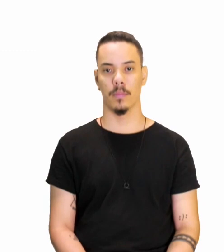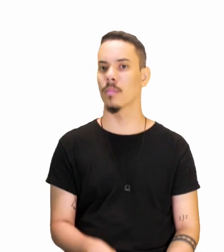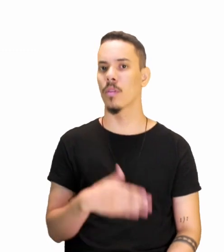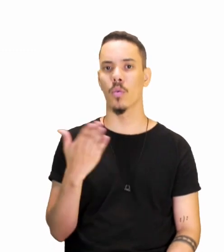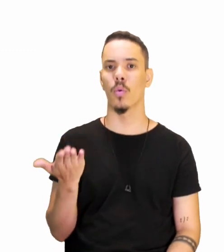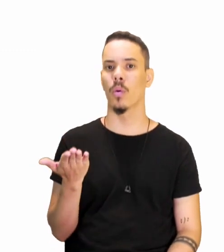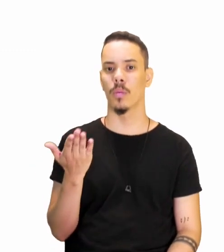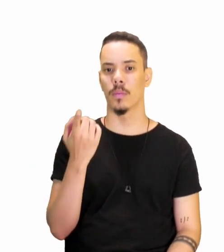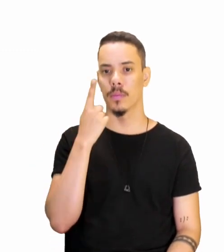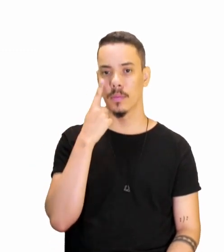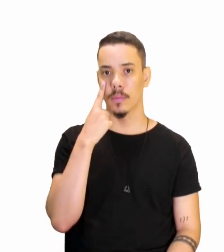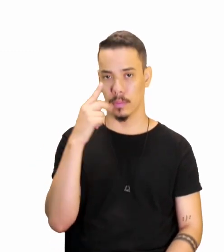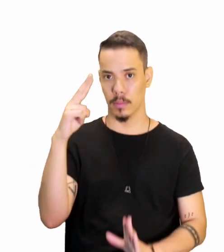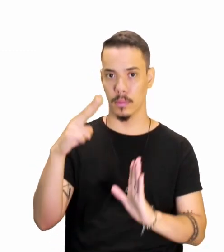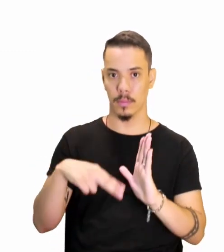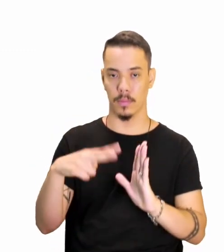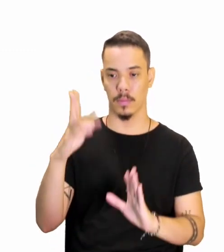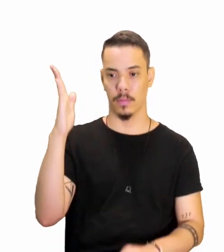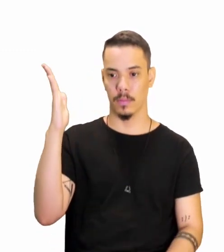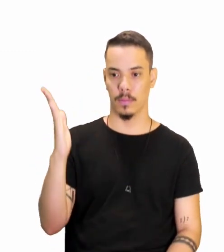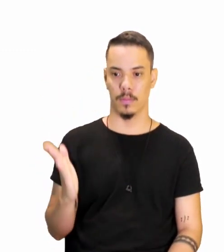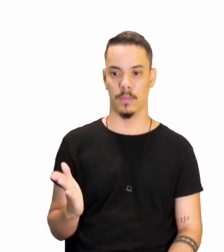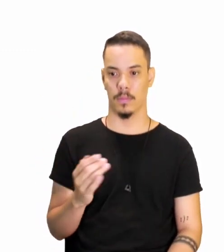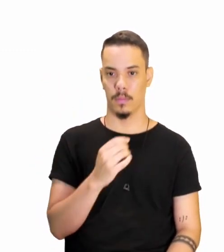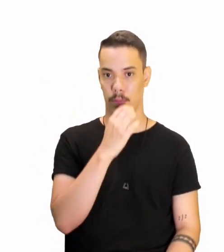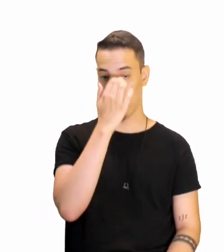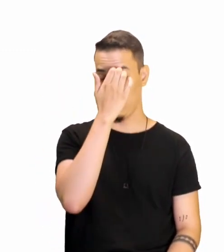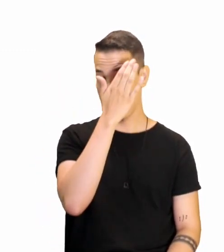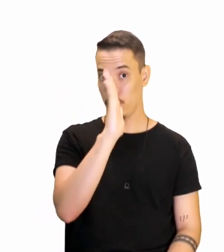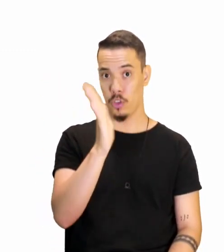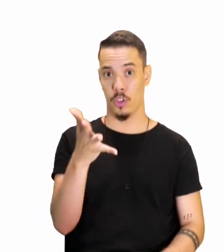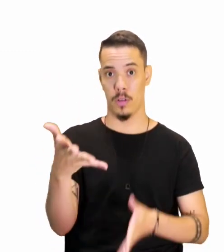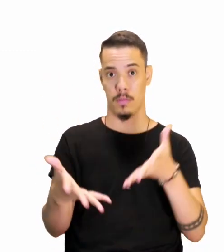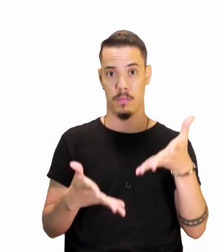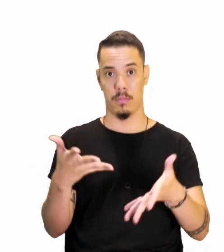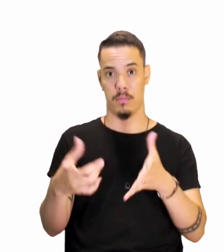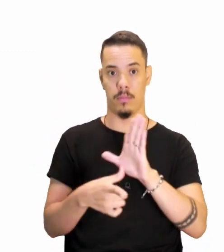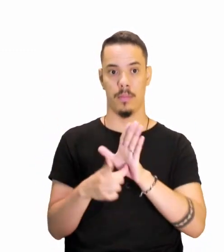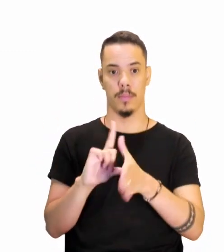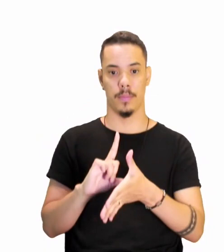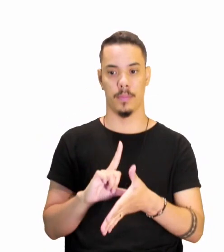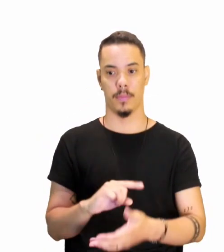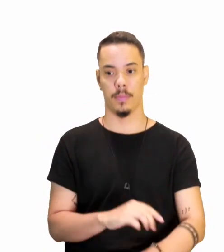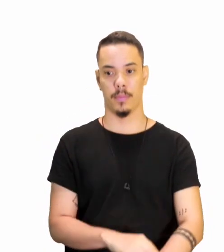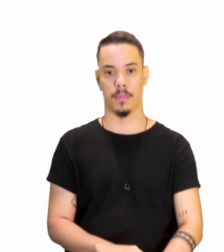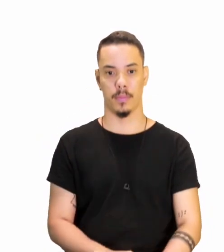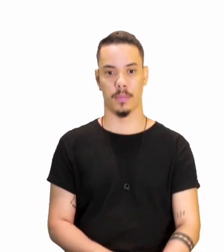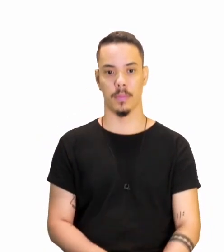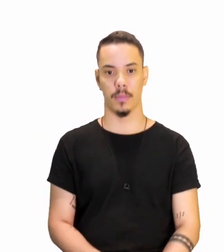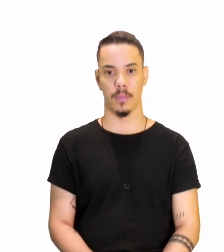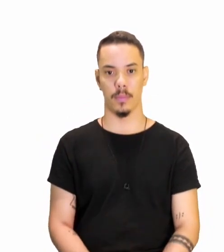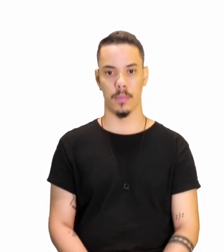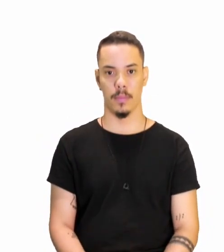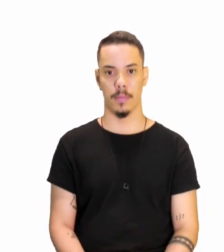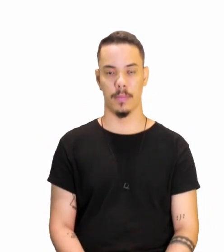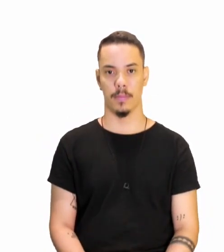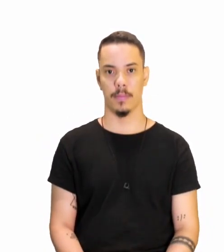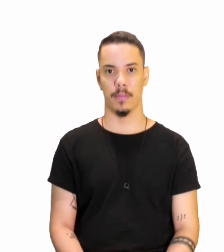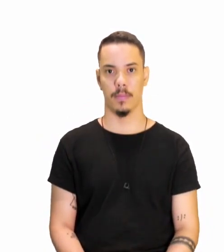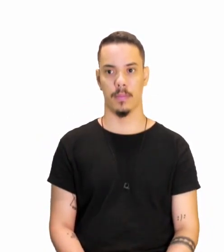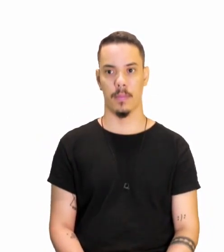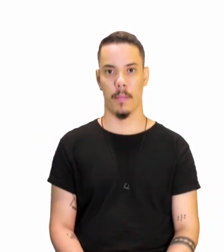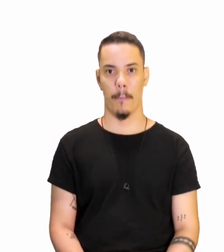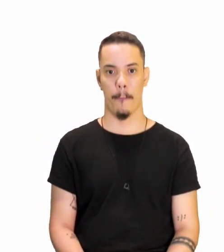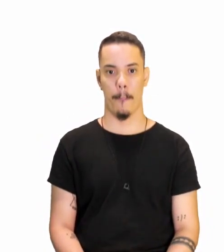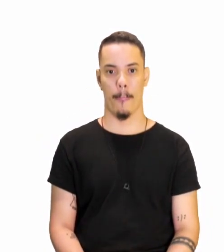atordoa. A troca de mito nos esvazia. A variedade de solicitação nos exaure. Para ter